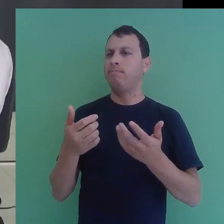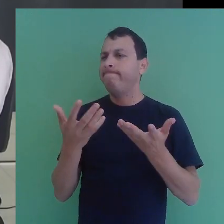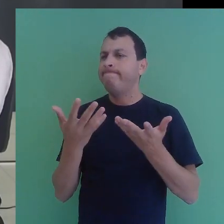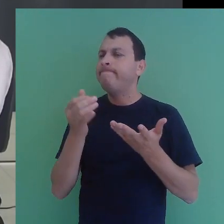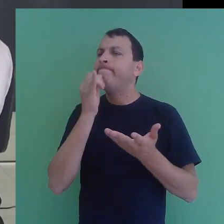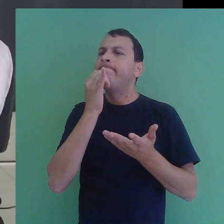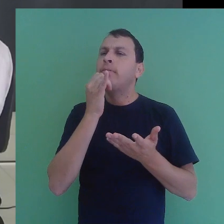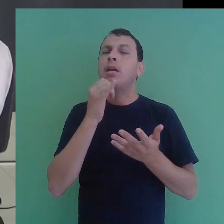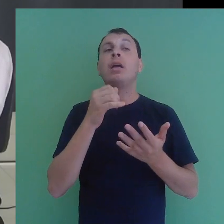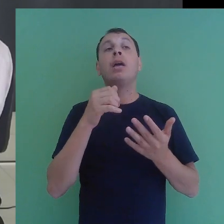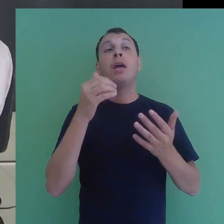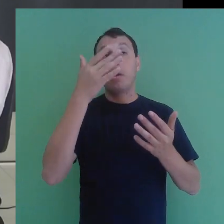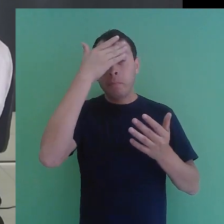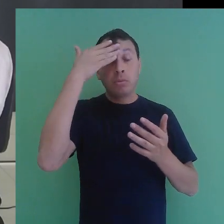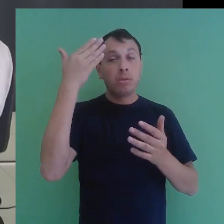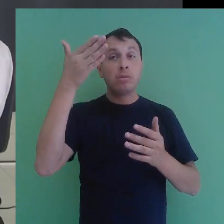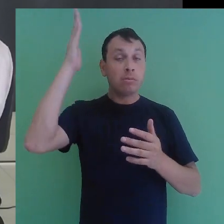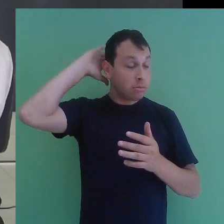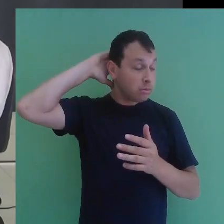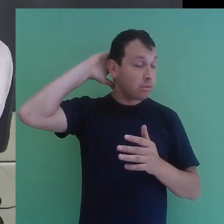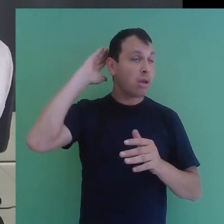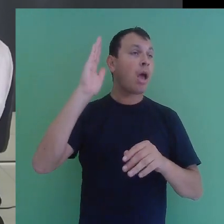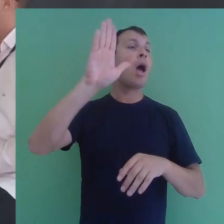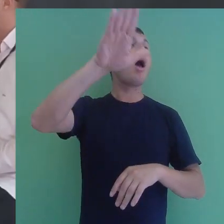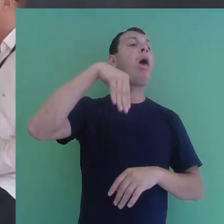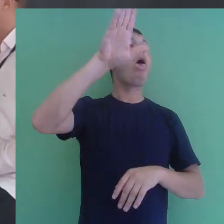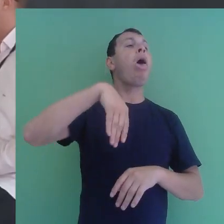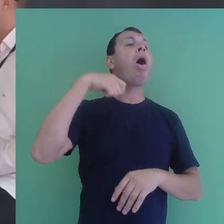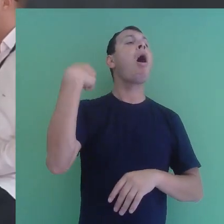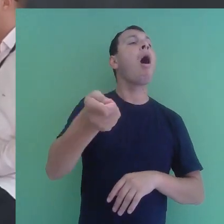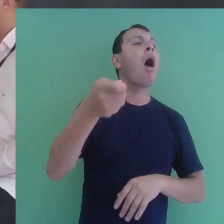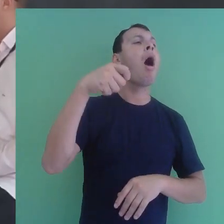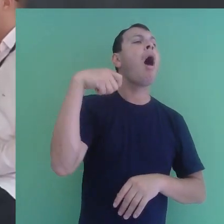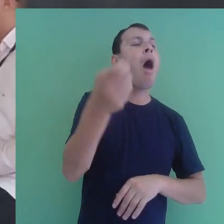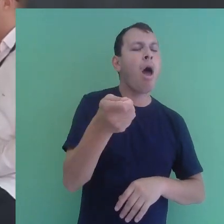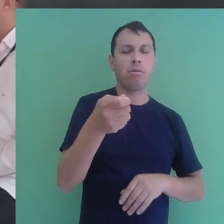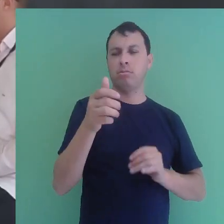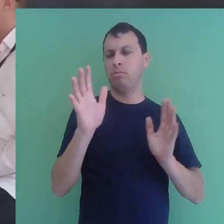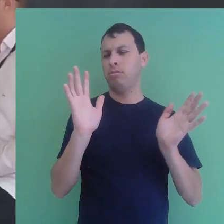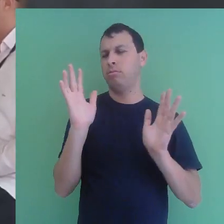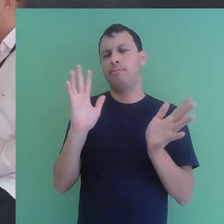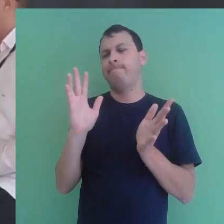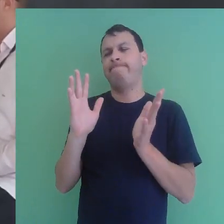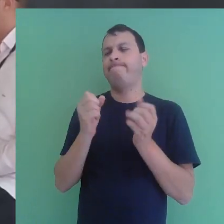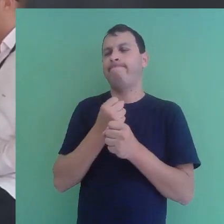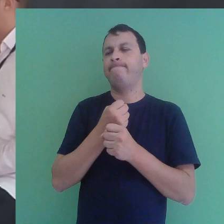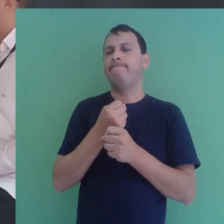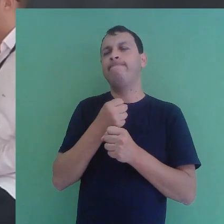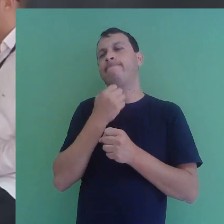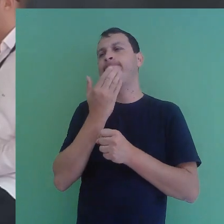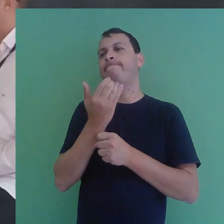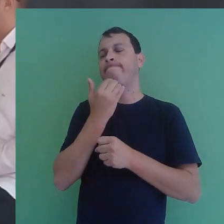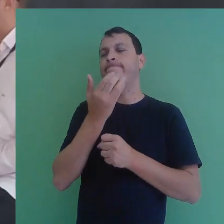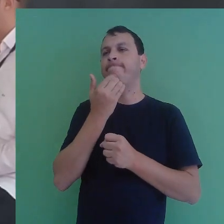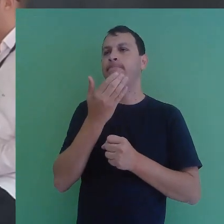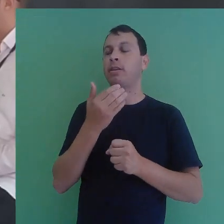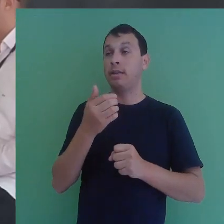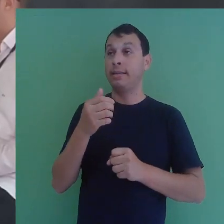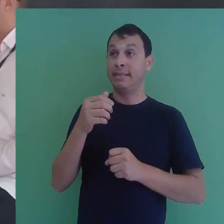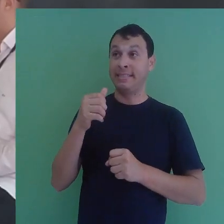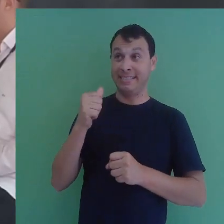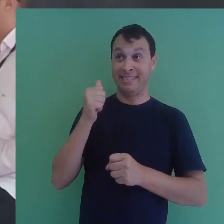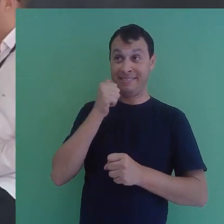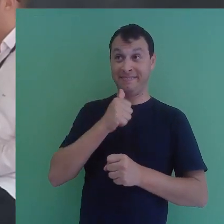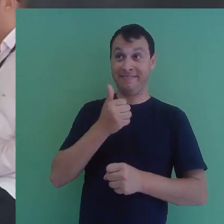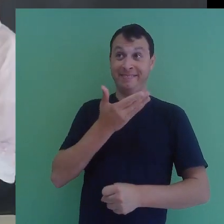dela. Ela não ouviria por isso. Sim. Não faria sentido. Tem uma colega nossa que para se comunicar com ouvintes, ela faz um som que é tipo uma